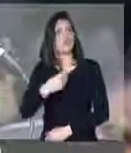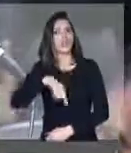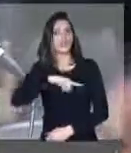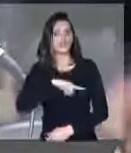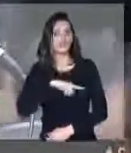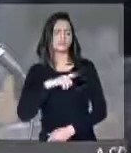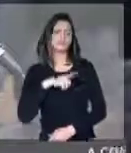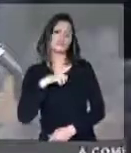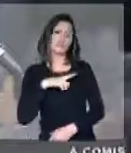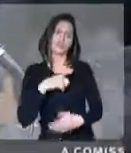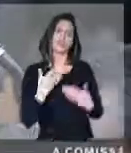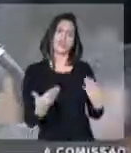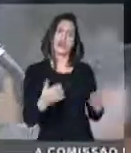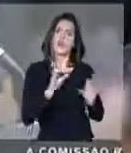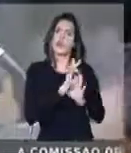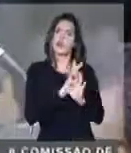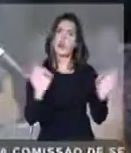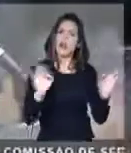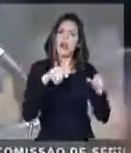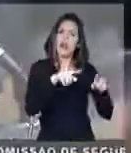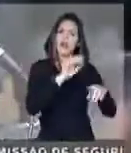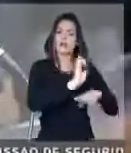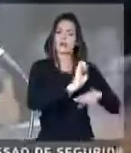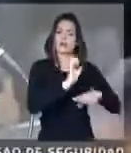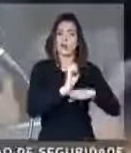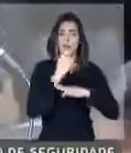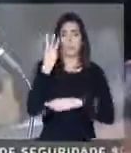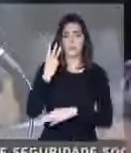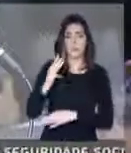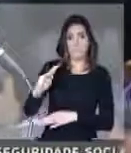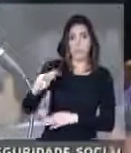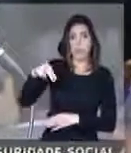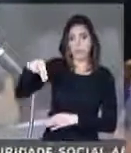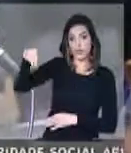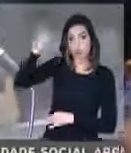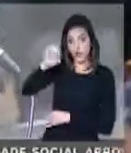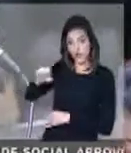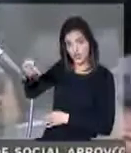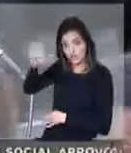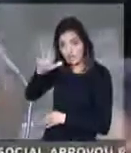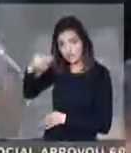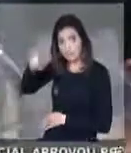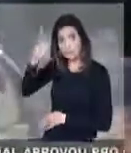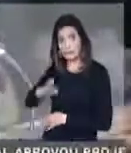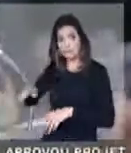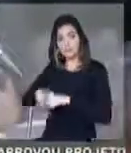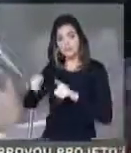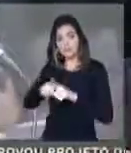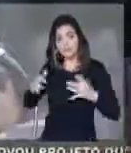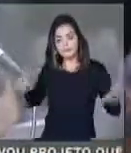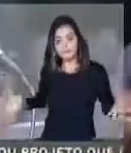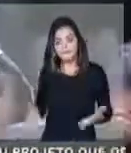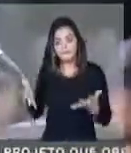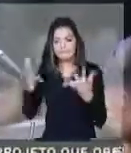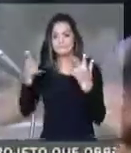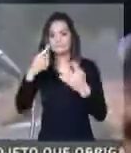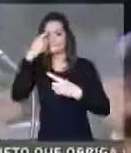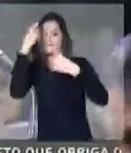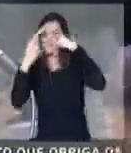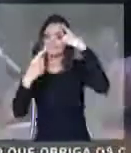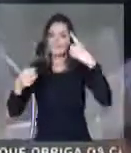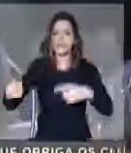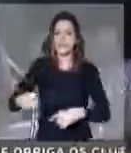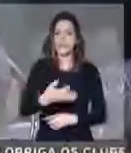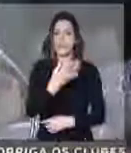posição privilegiada lá no estado do Maranhão, no nosso Nordeste, fomentar esse ecossistema de inovação para que a